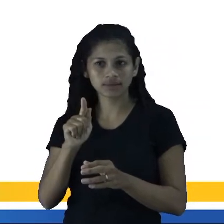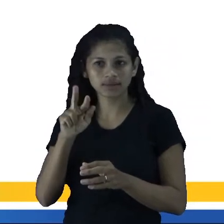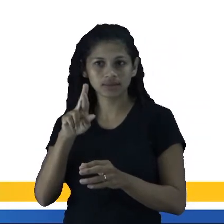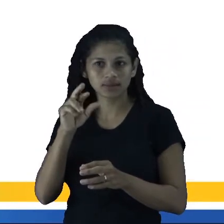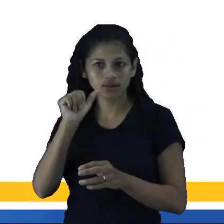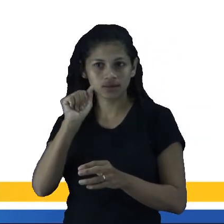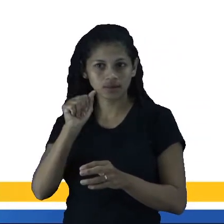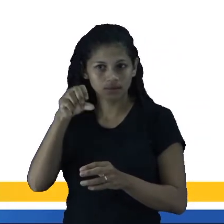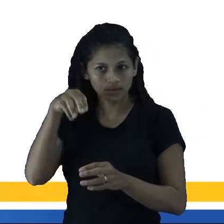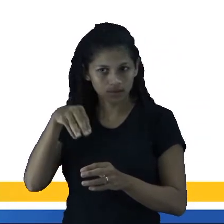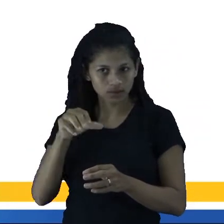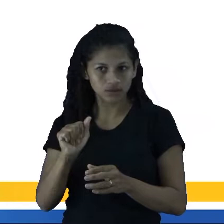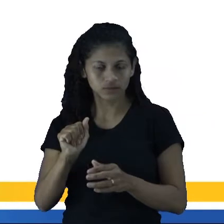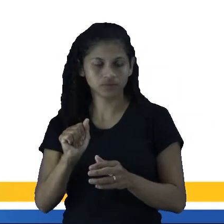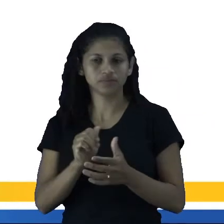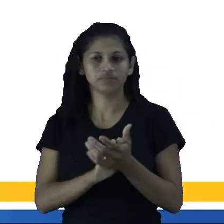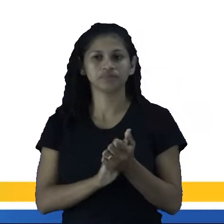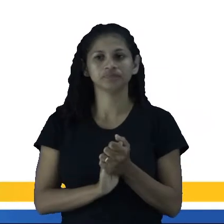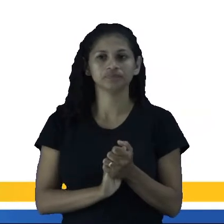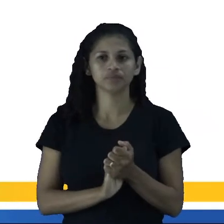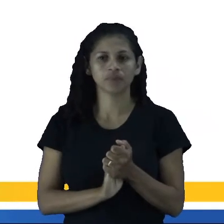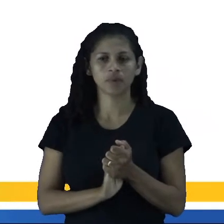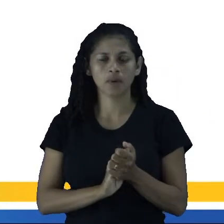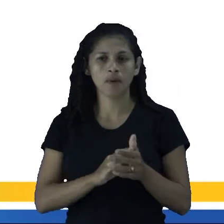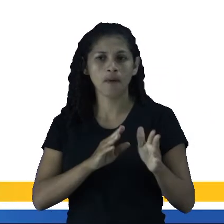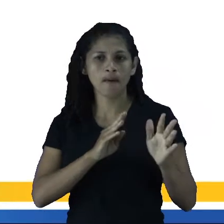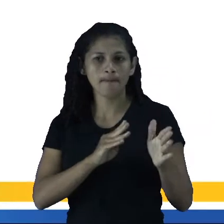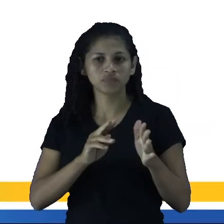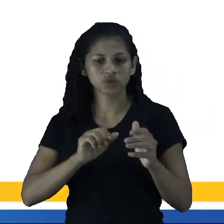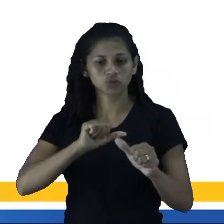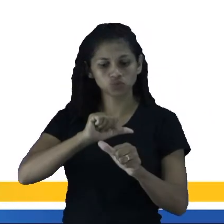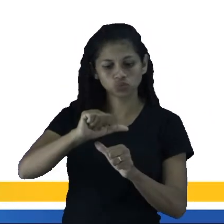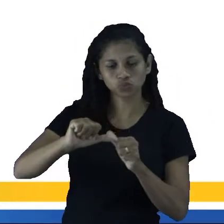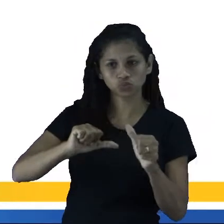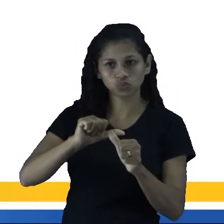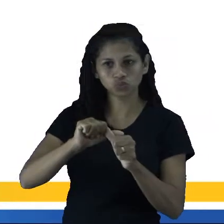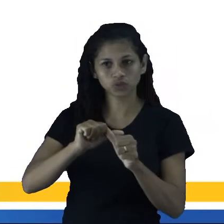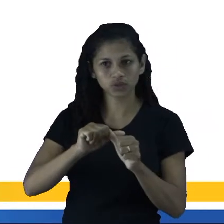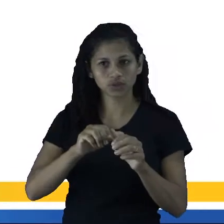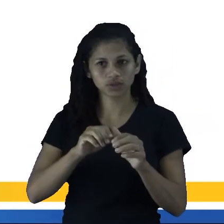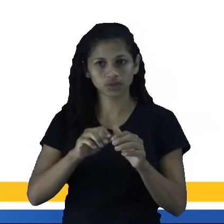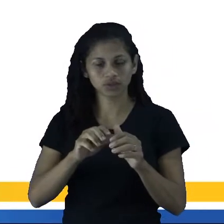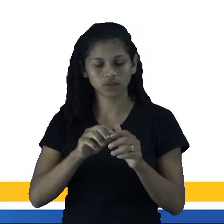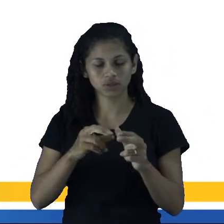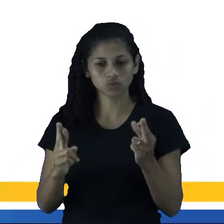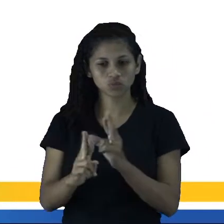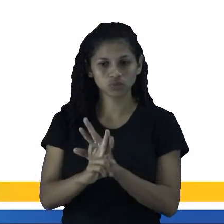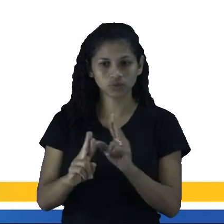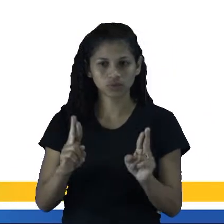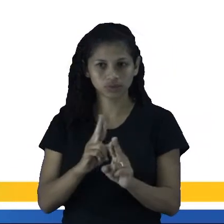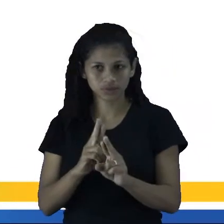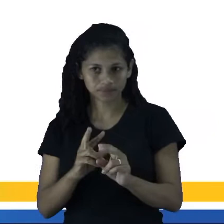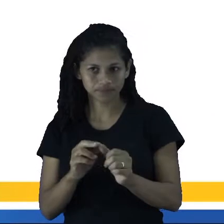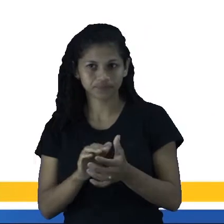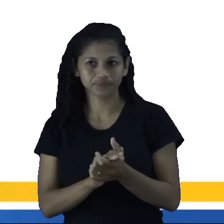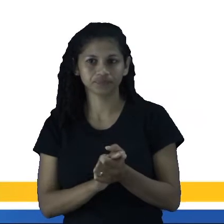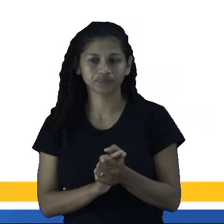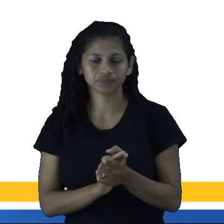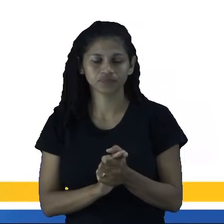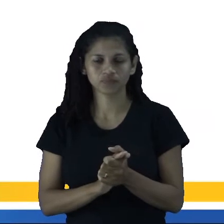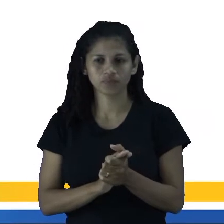aí. Para entender permutação, permutar é trocar de lugar os elementos entre si. Repete